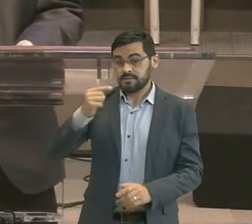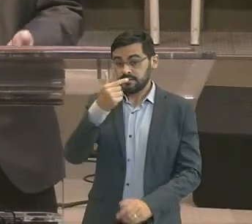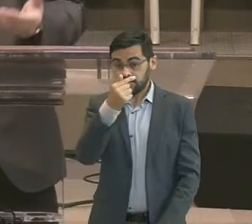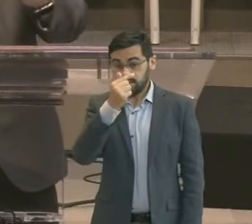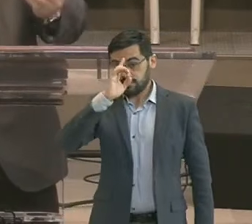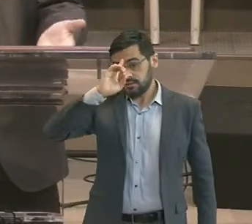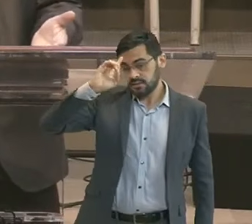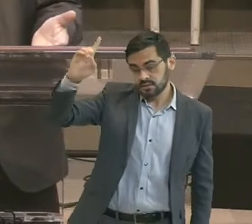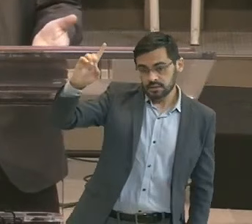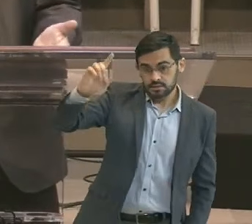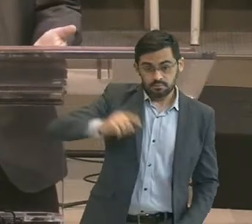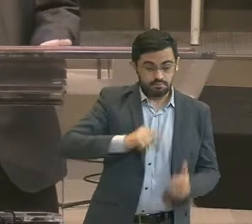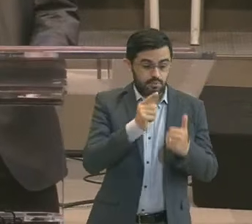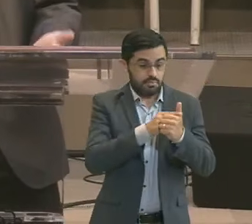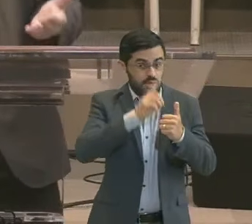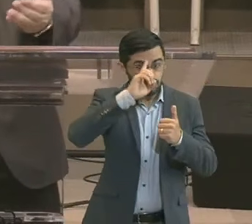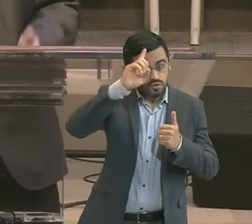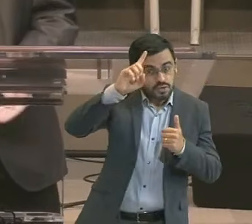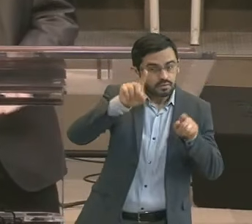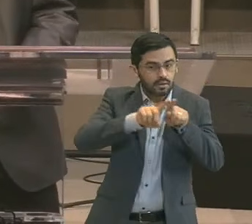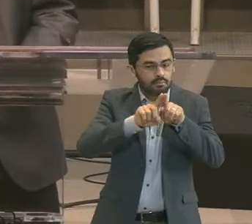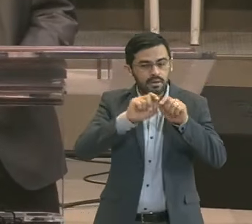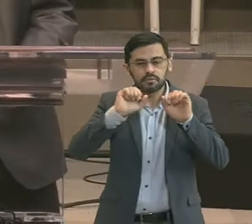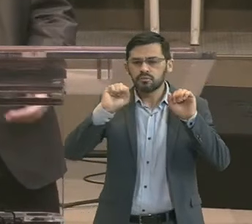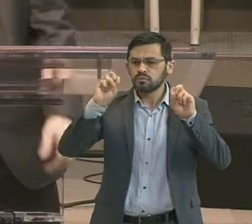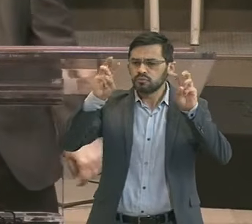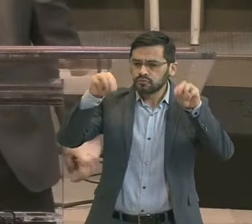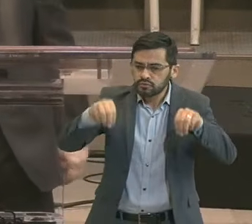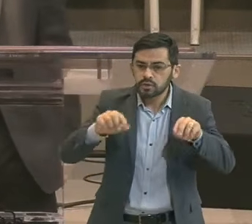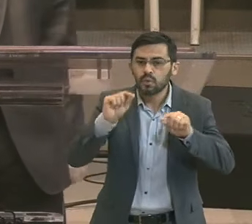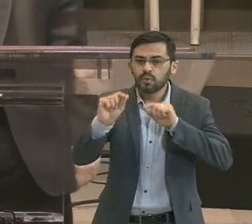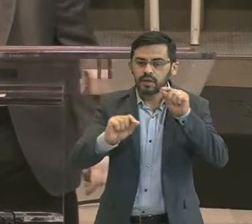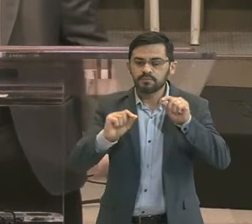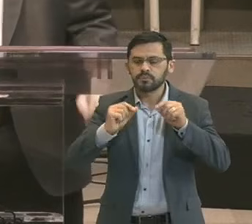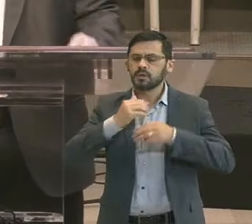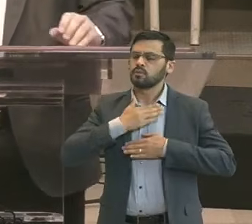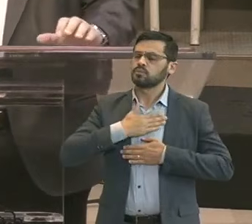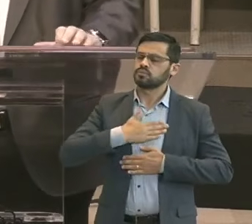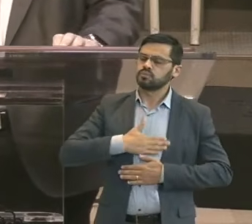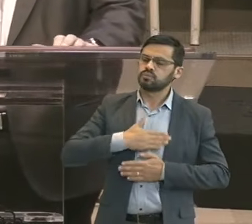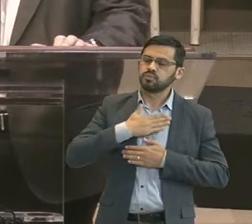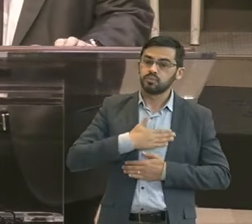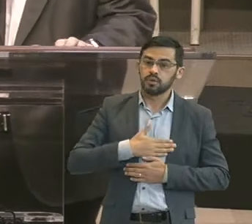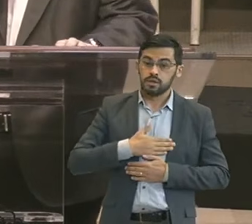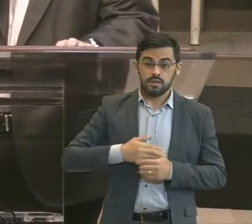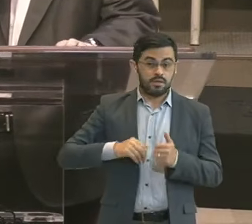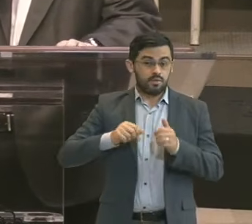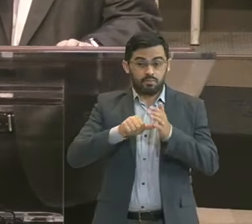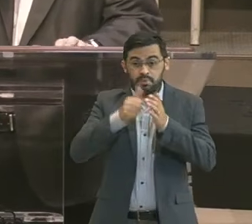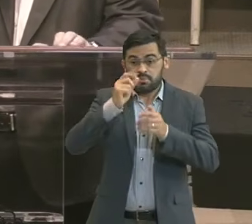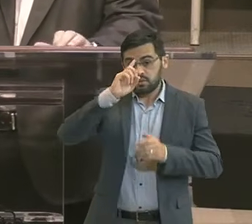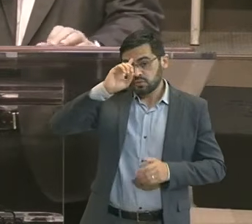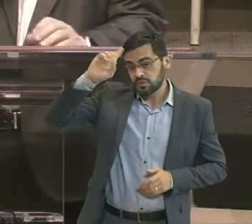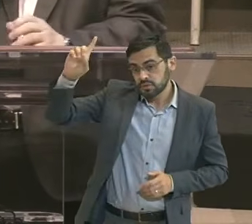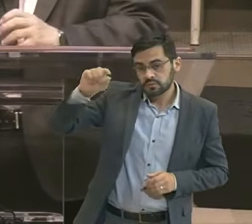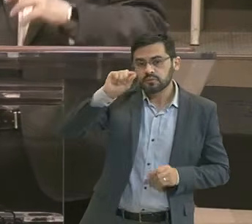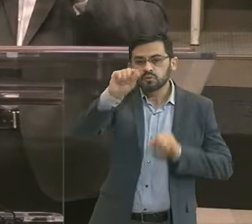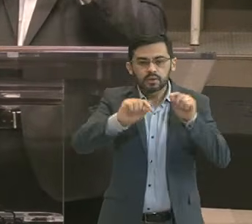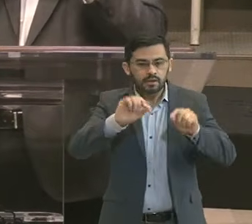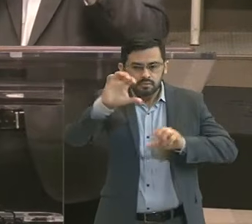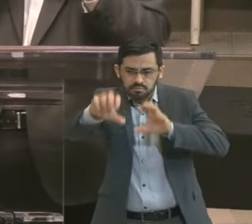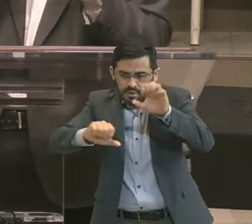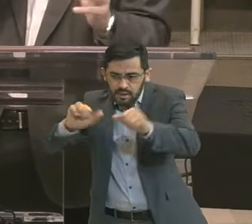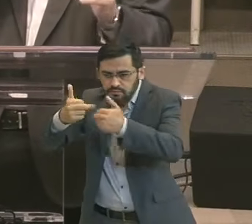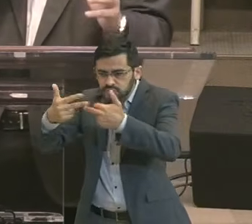dias. O primeiro dia e também o 8º serão dias de descanso. No primeiro dia vocês apanharão